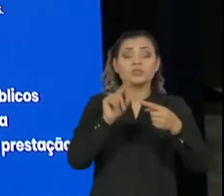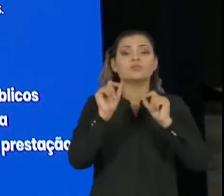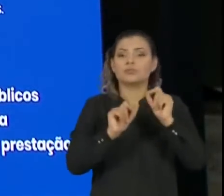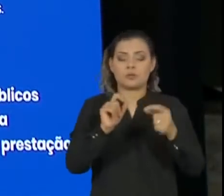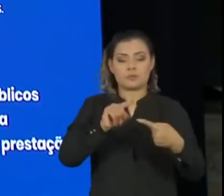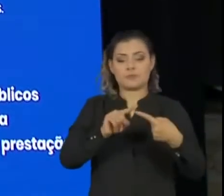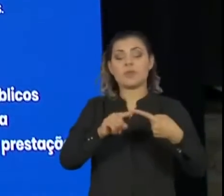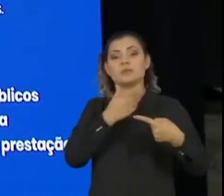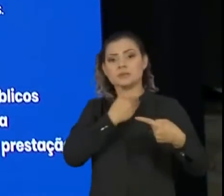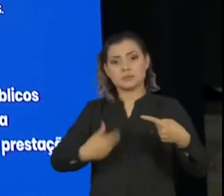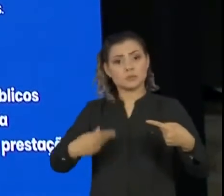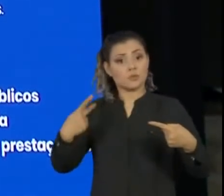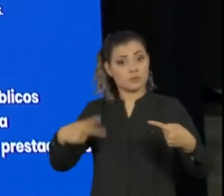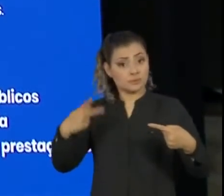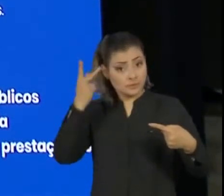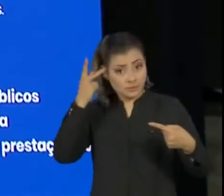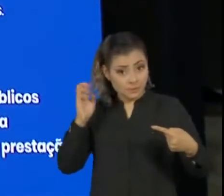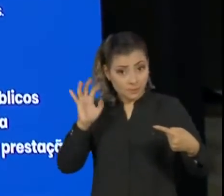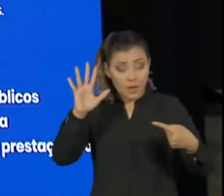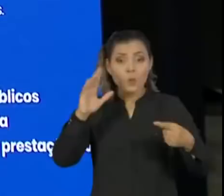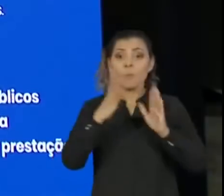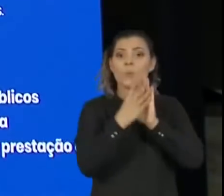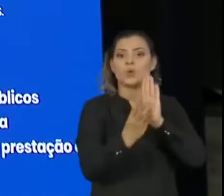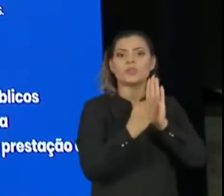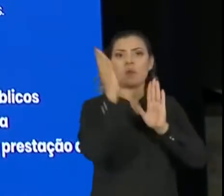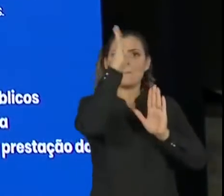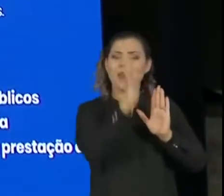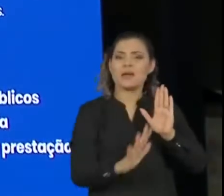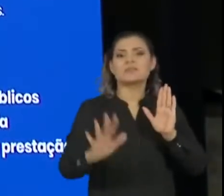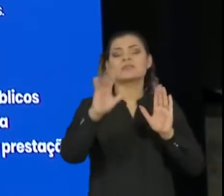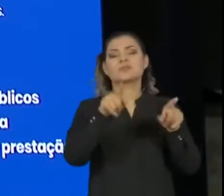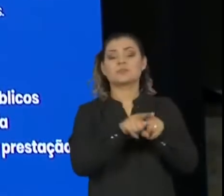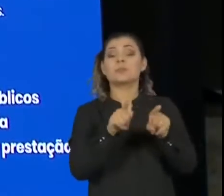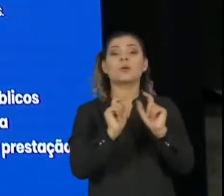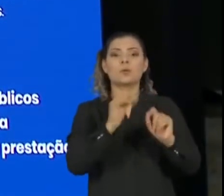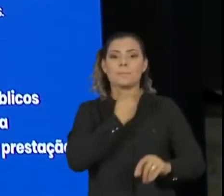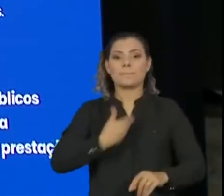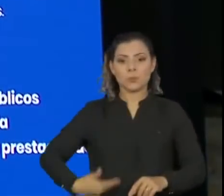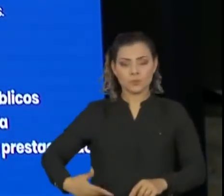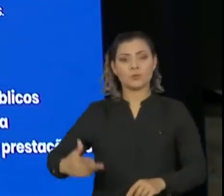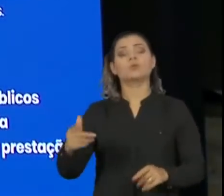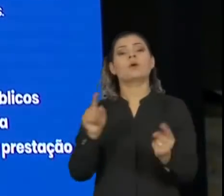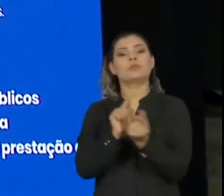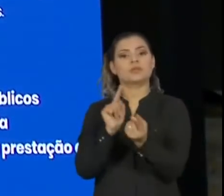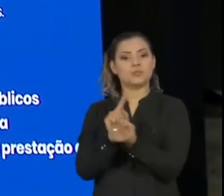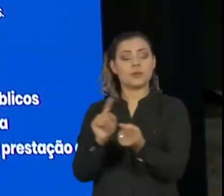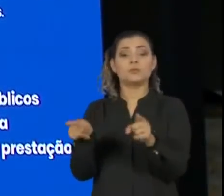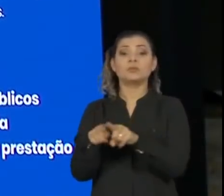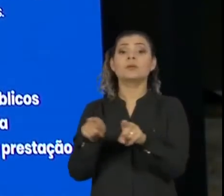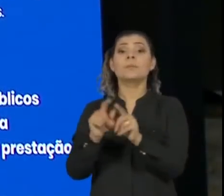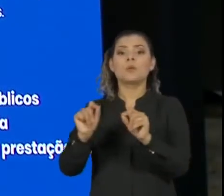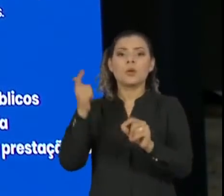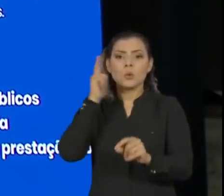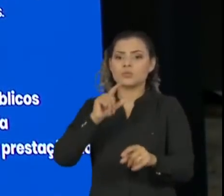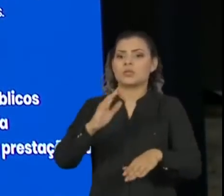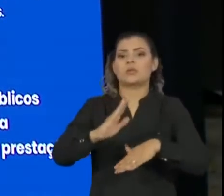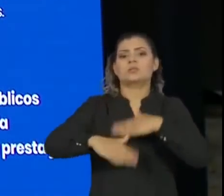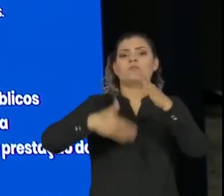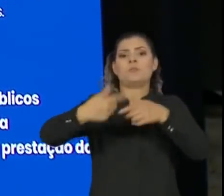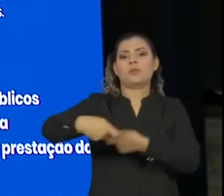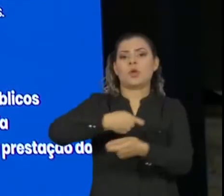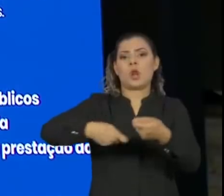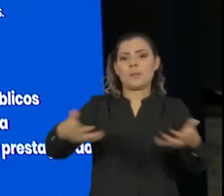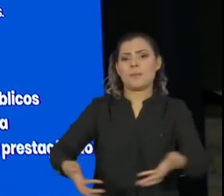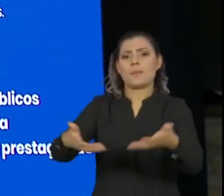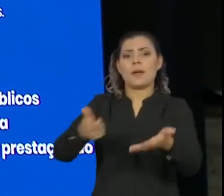de São Paulo em referência internacional em inovação no setor público e também impulsionar o desenvolvimento econômico